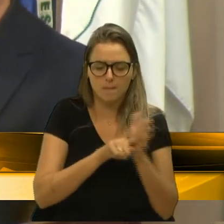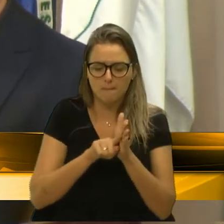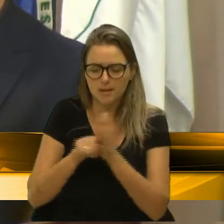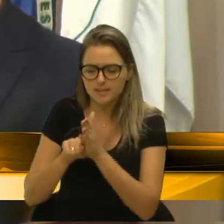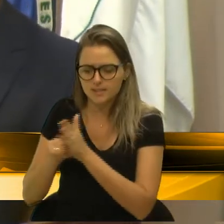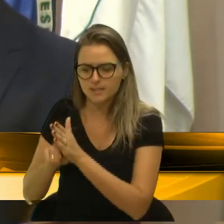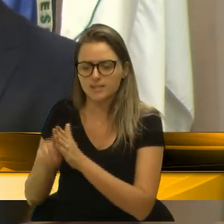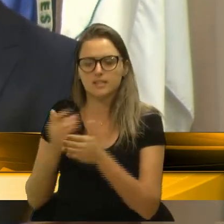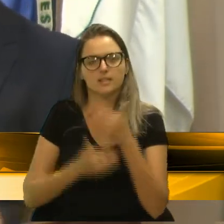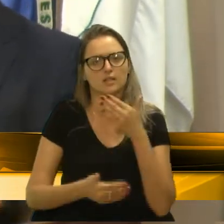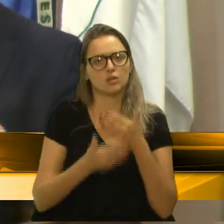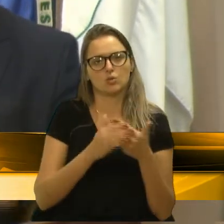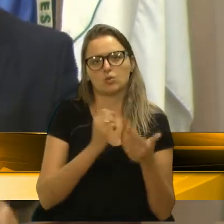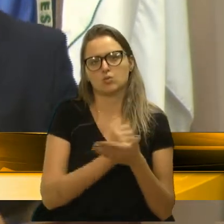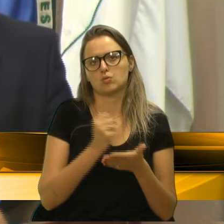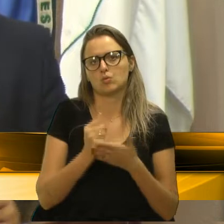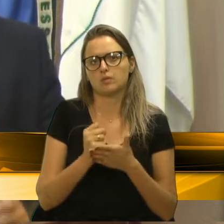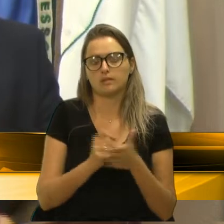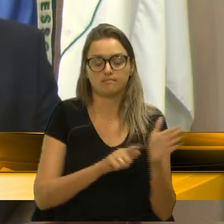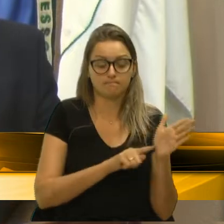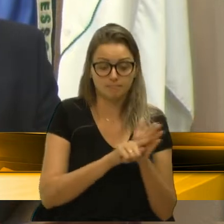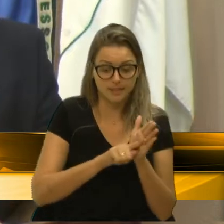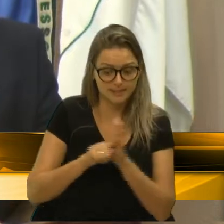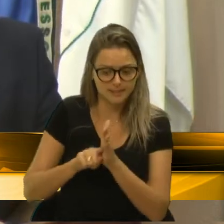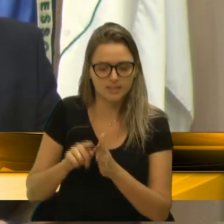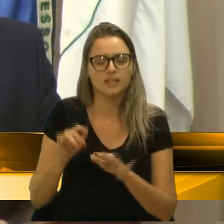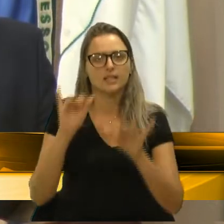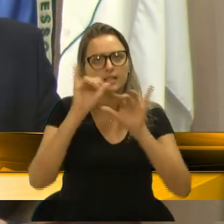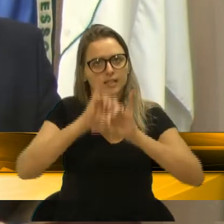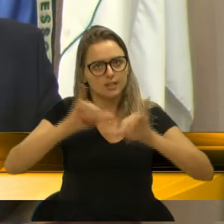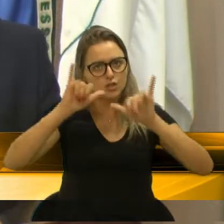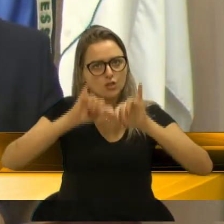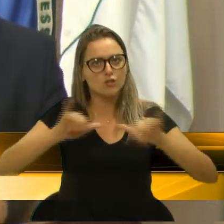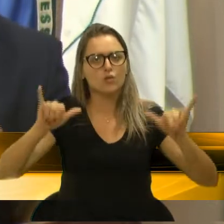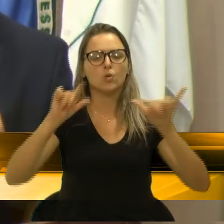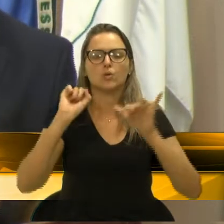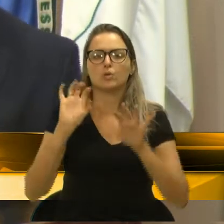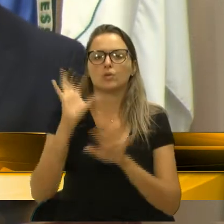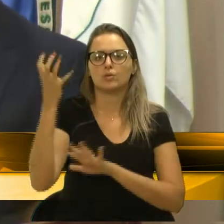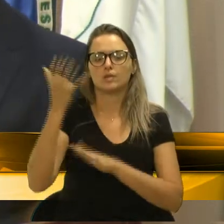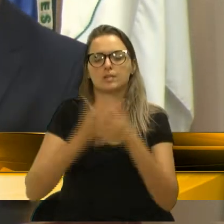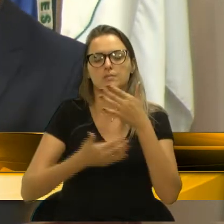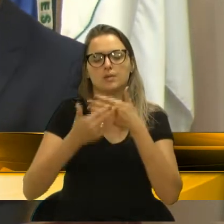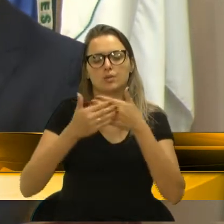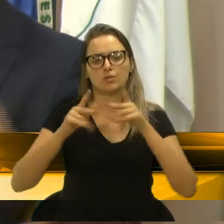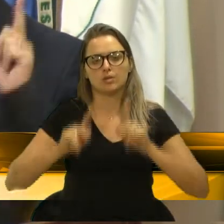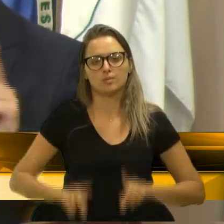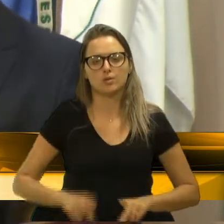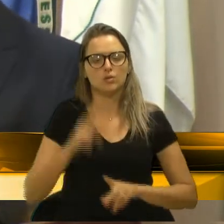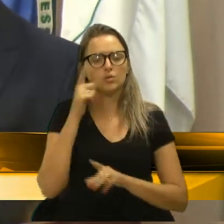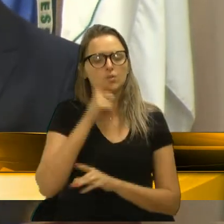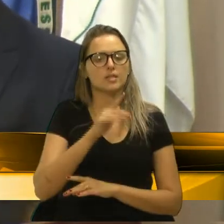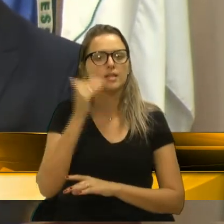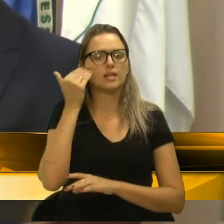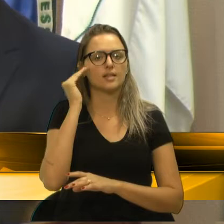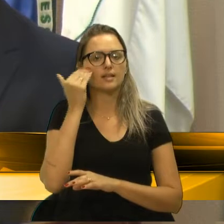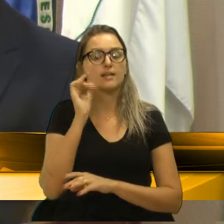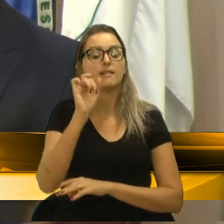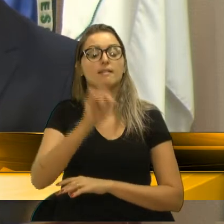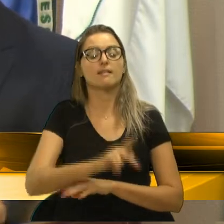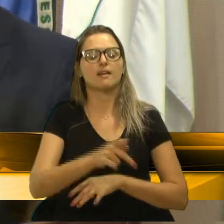os contratos. Um pente fino e divulguem essas situações para que a gente possa entender quem eram os